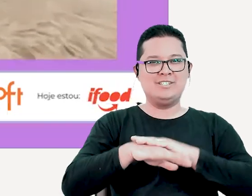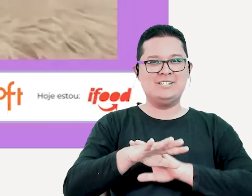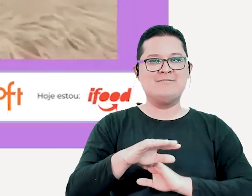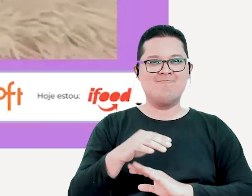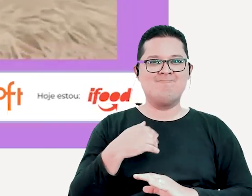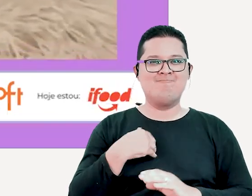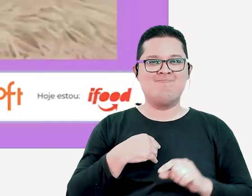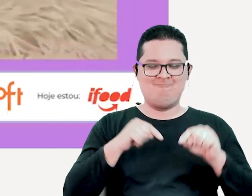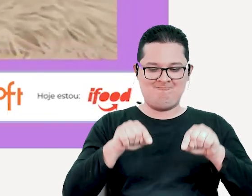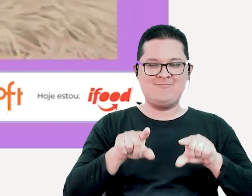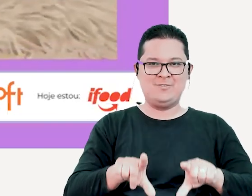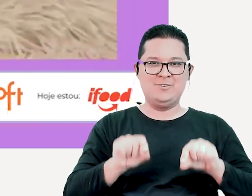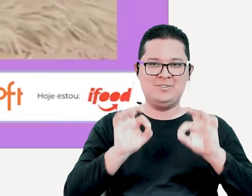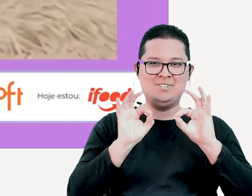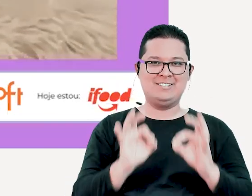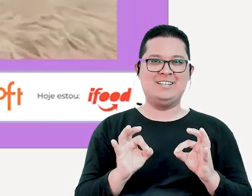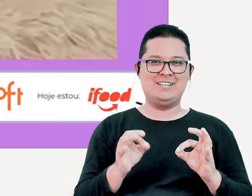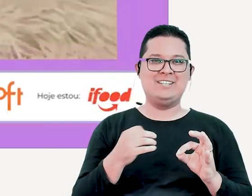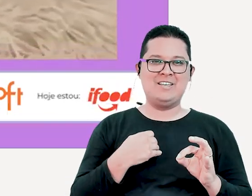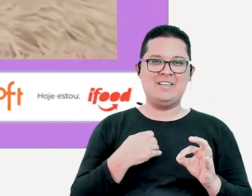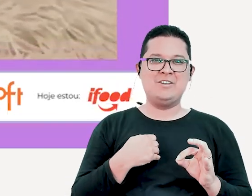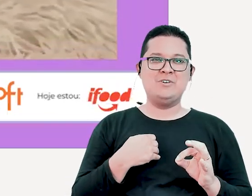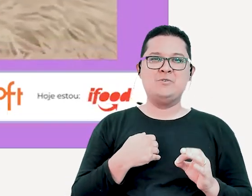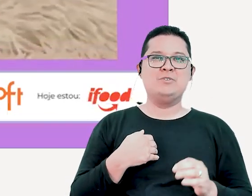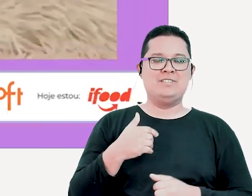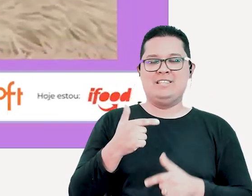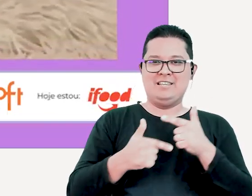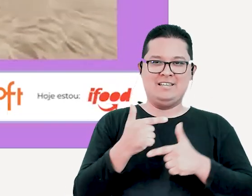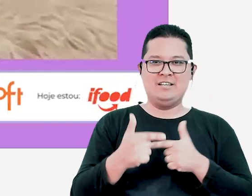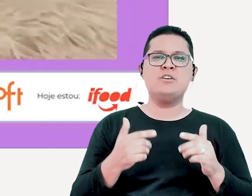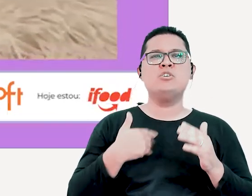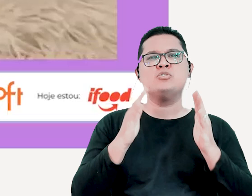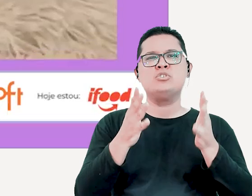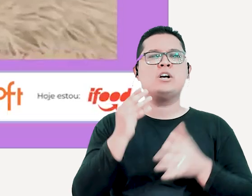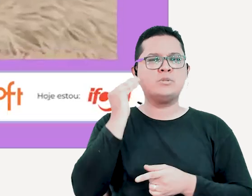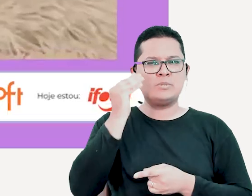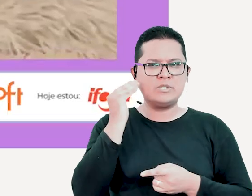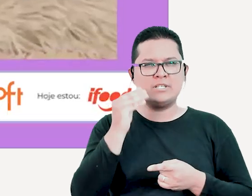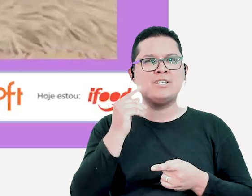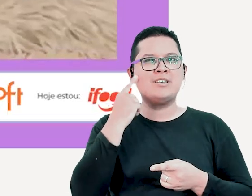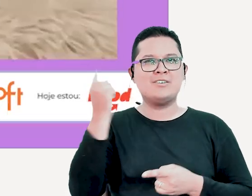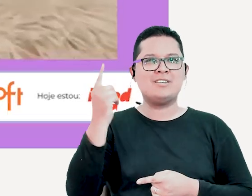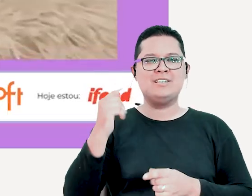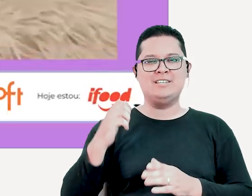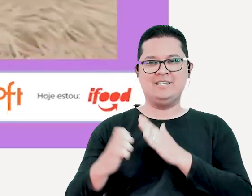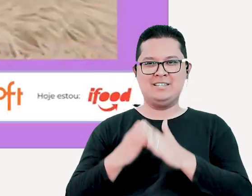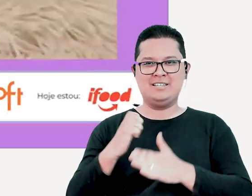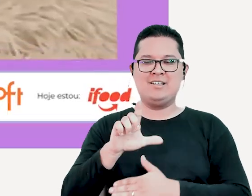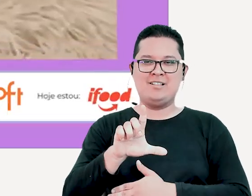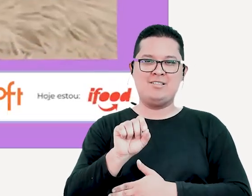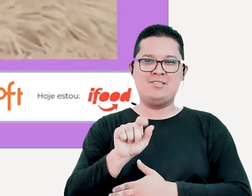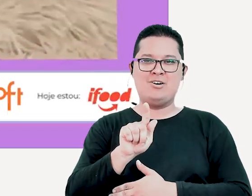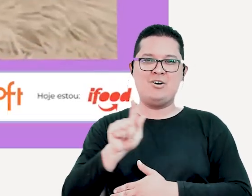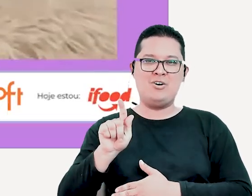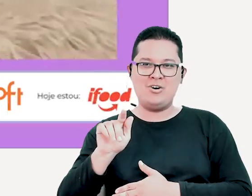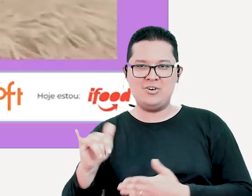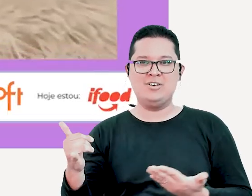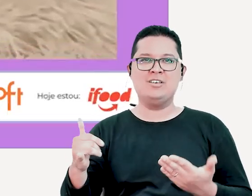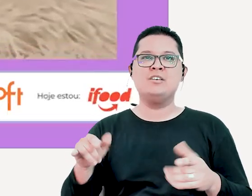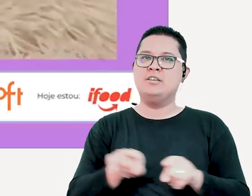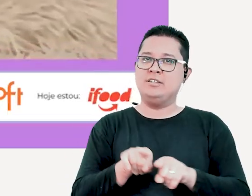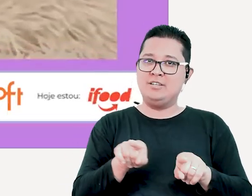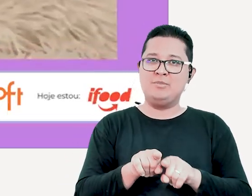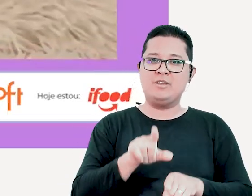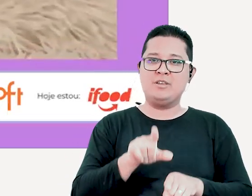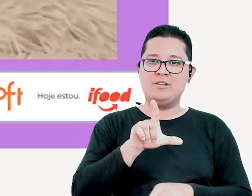eu já passei pela Log, né? Já passei pela Loft, que foi o lugar que eu encontrei o Content Ops e não